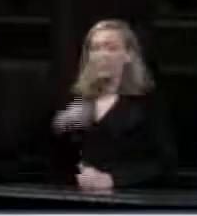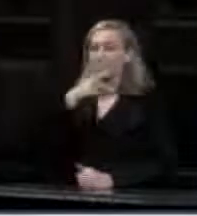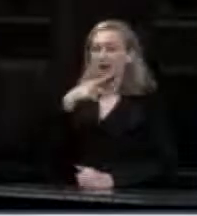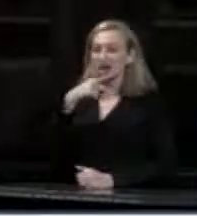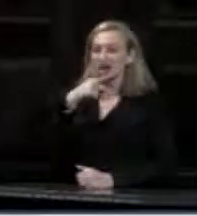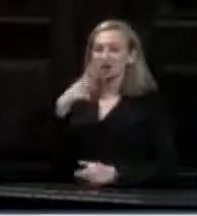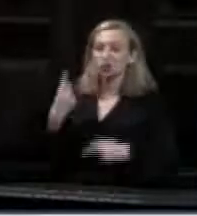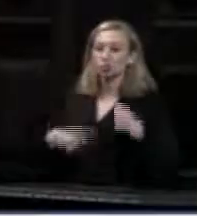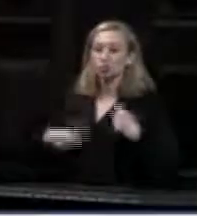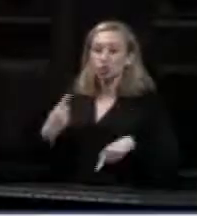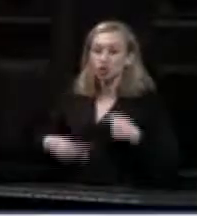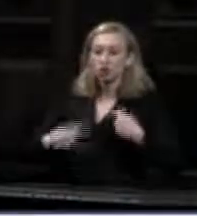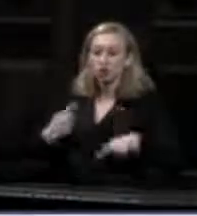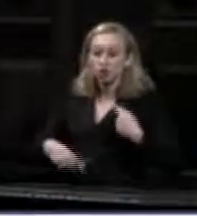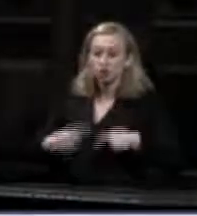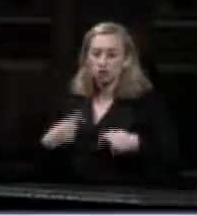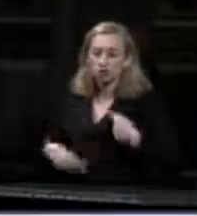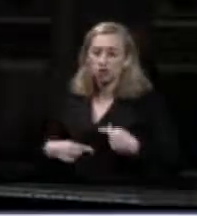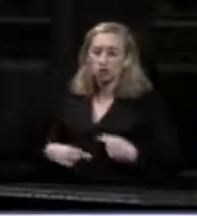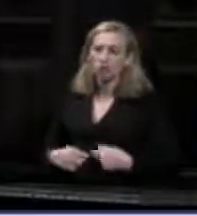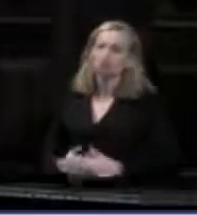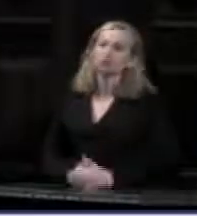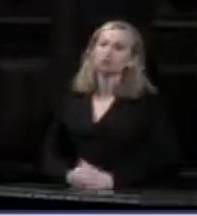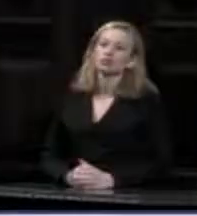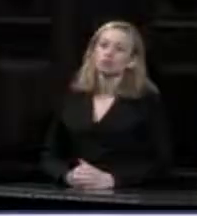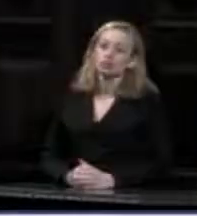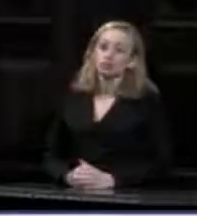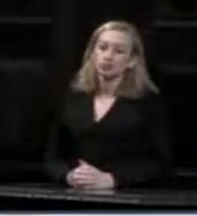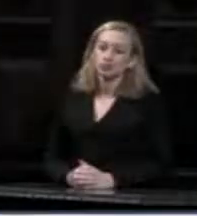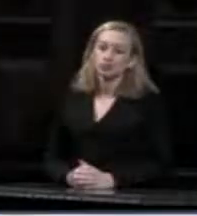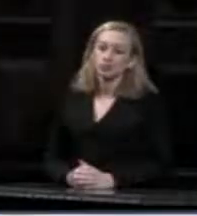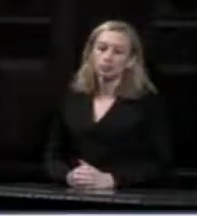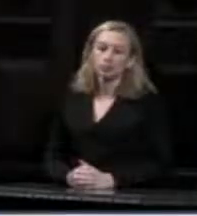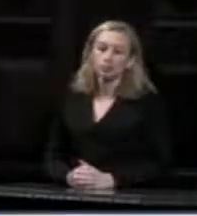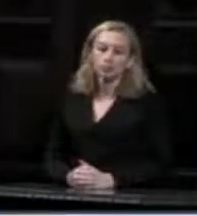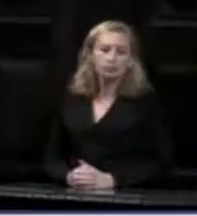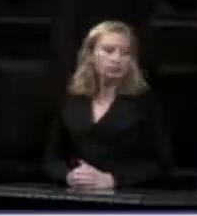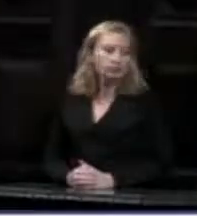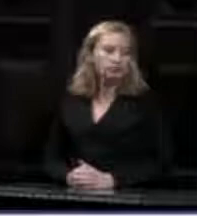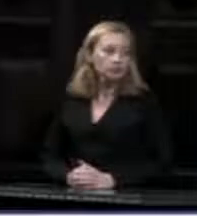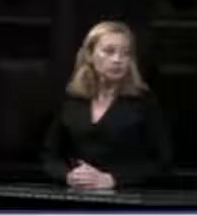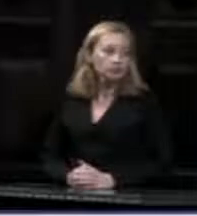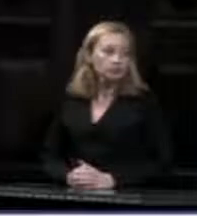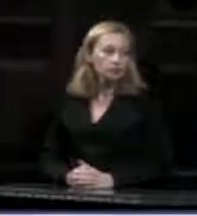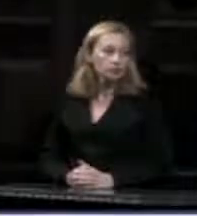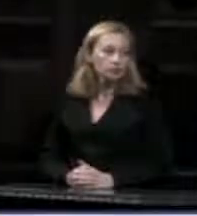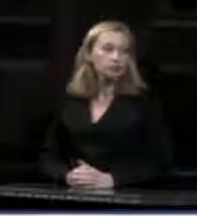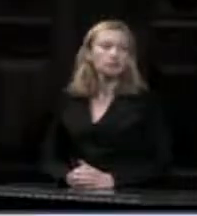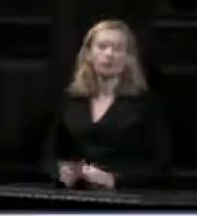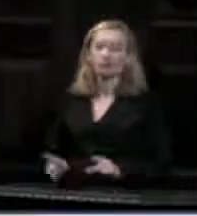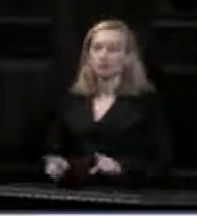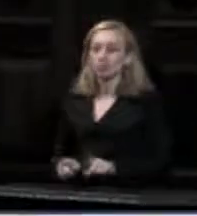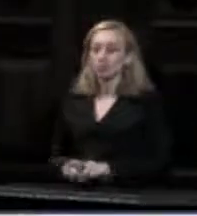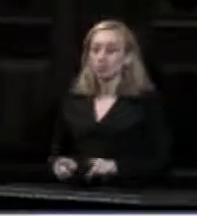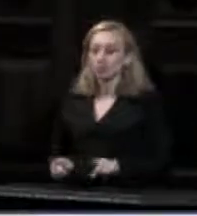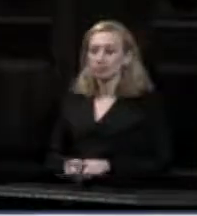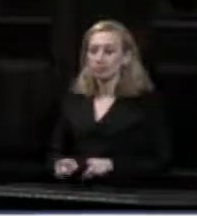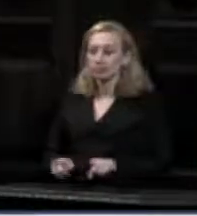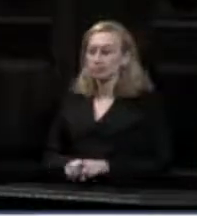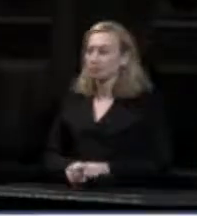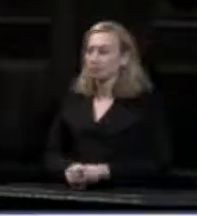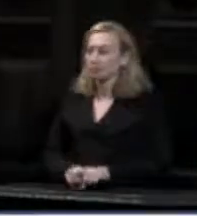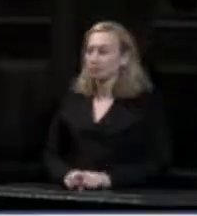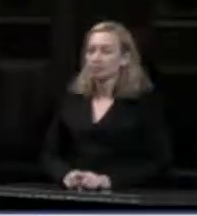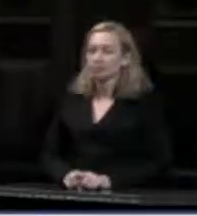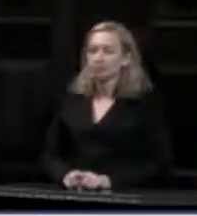políticos existentes e o personalismo que existe